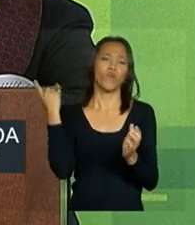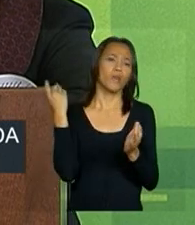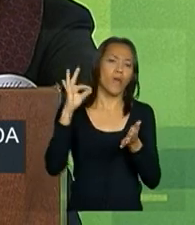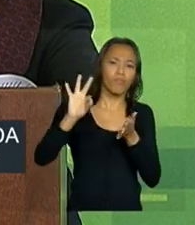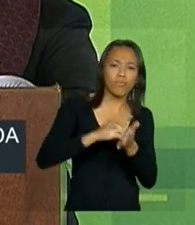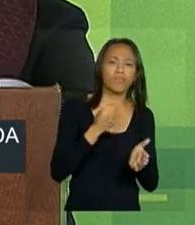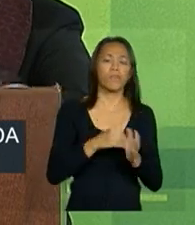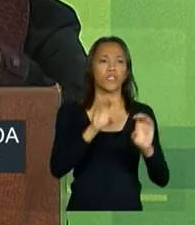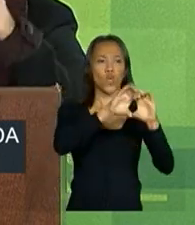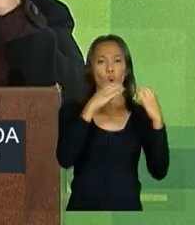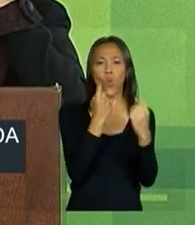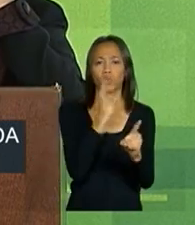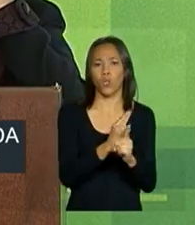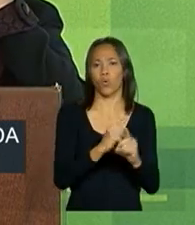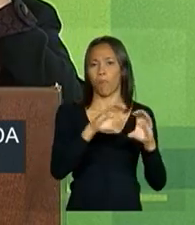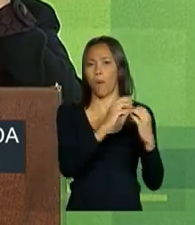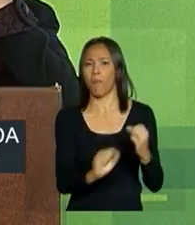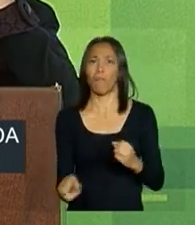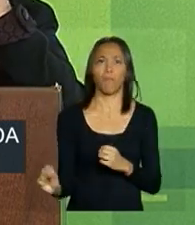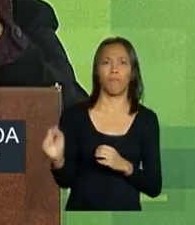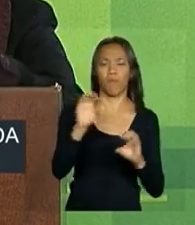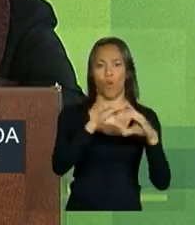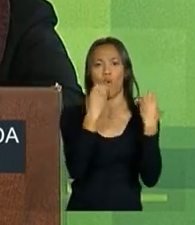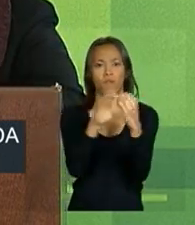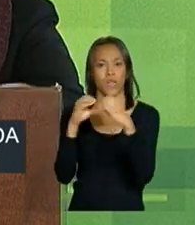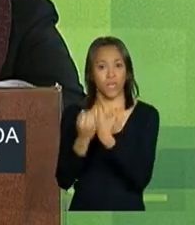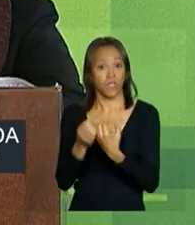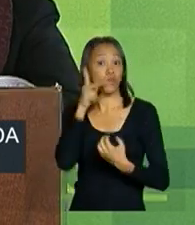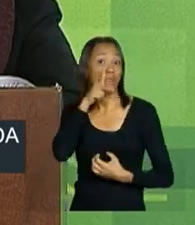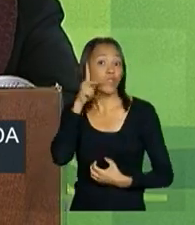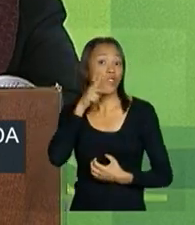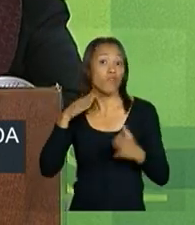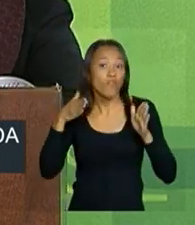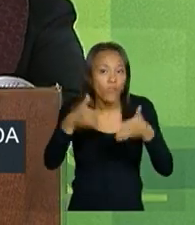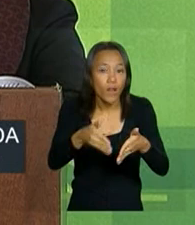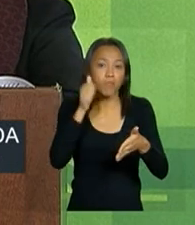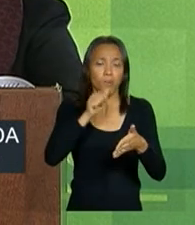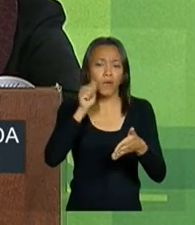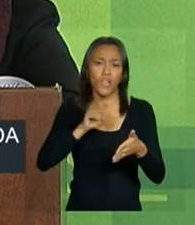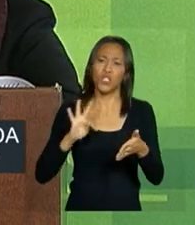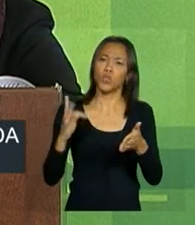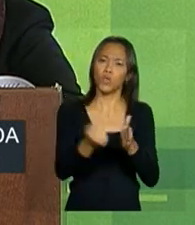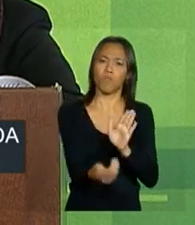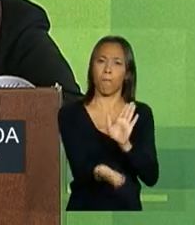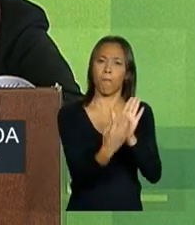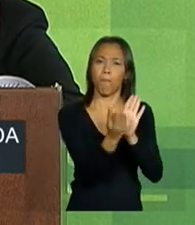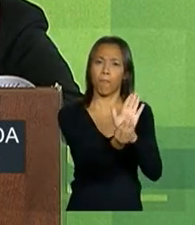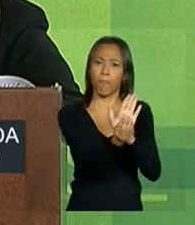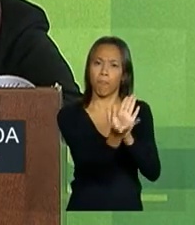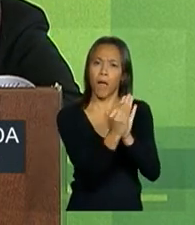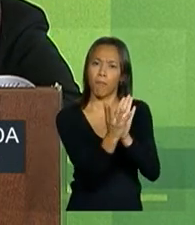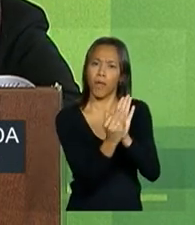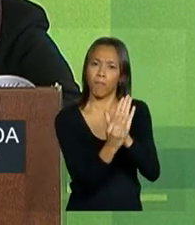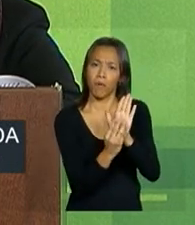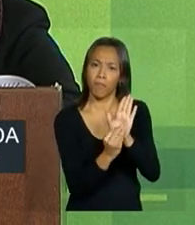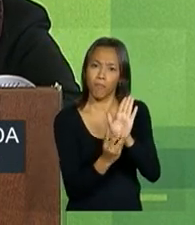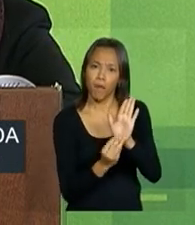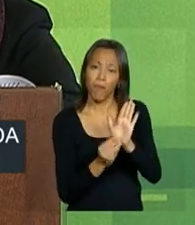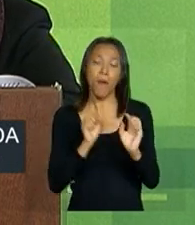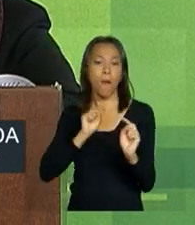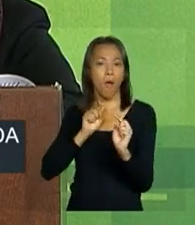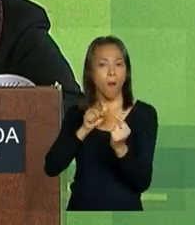nacionais de política para as mulheres e em todas elas foram propostas metas e linhas de ações